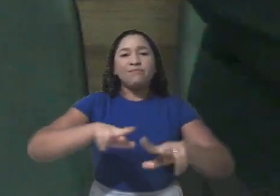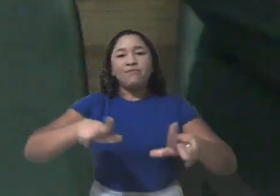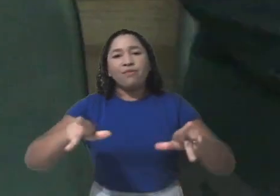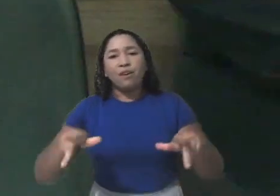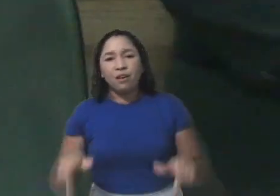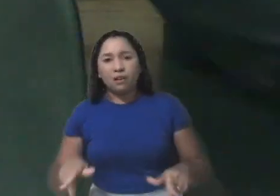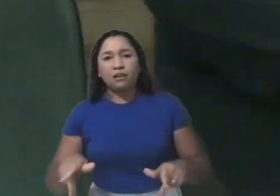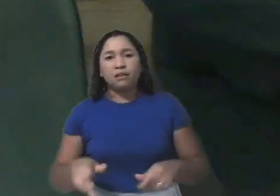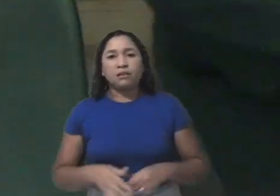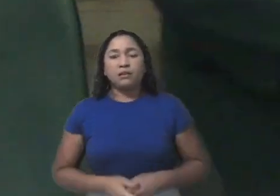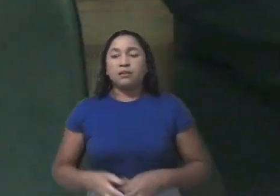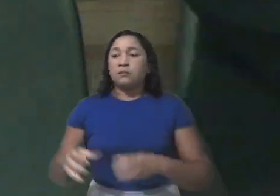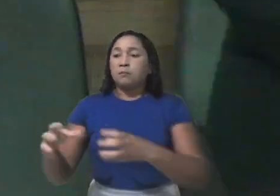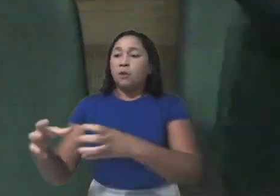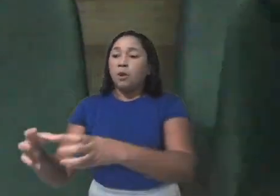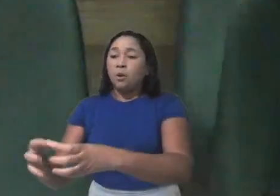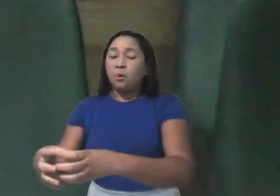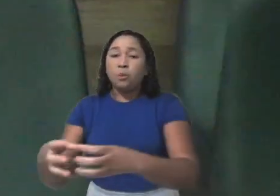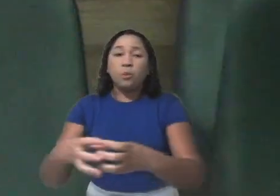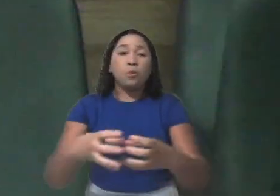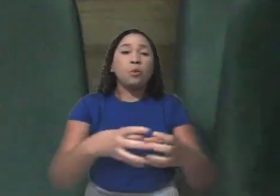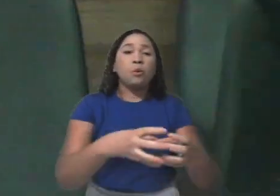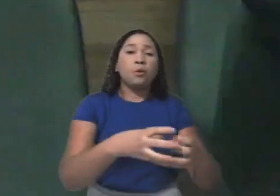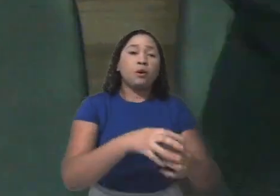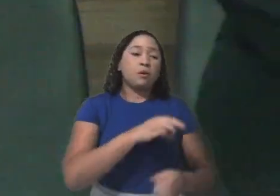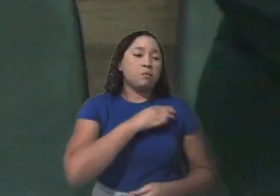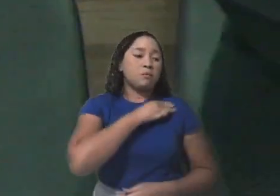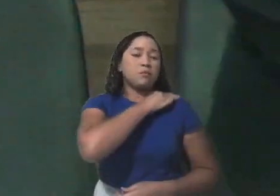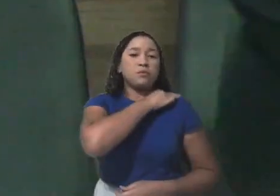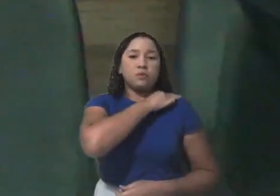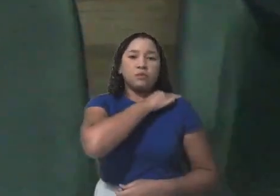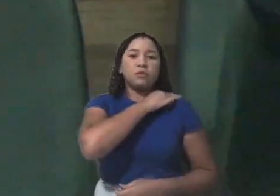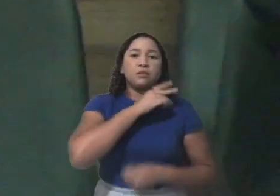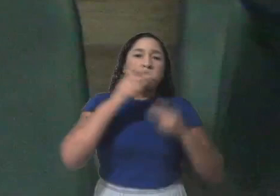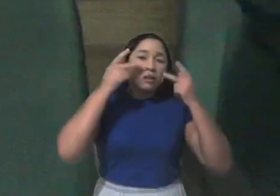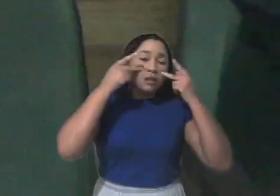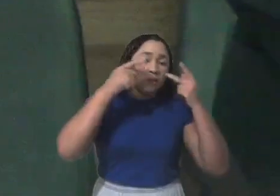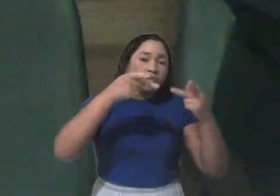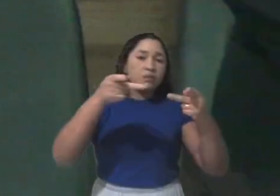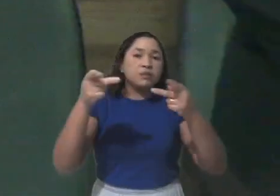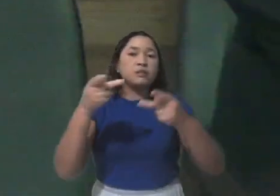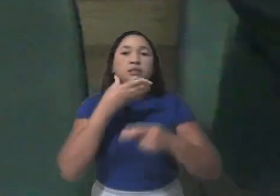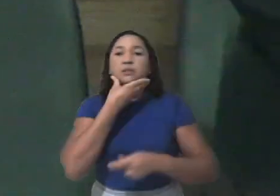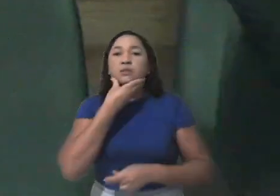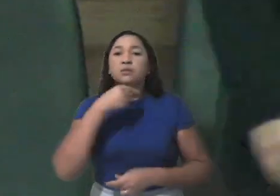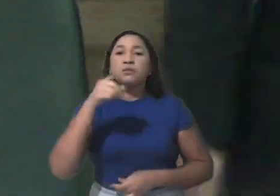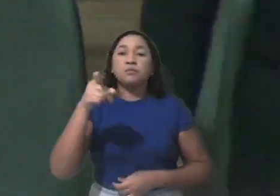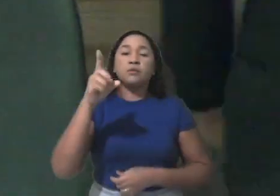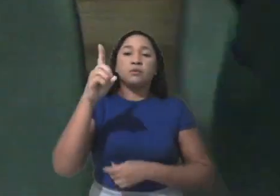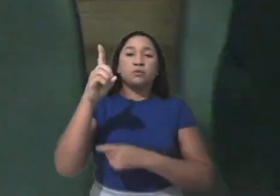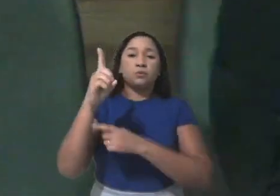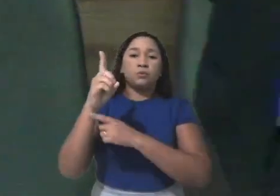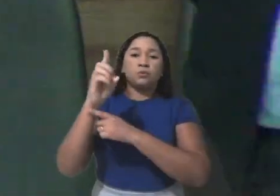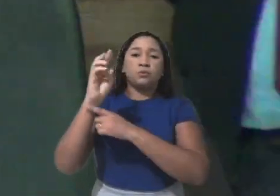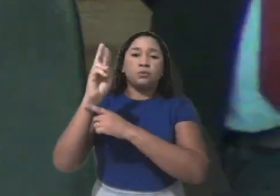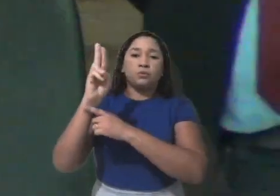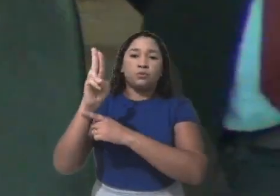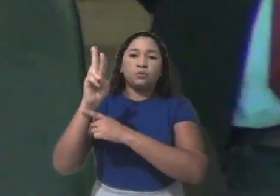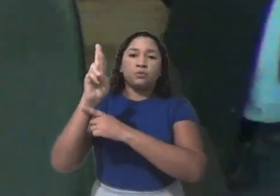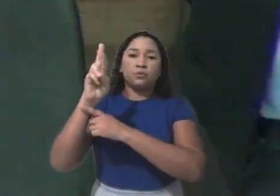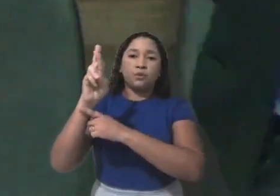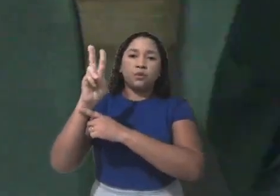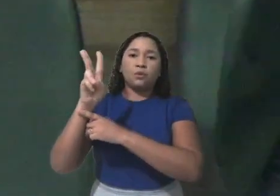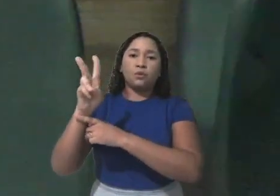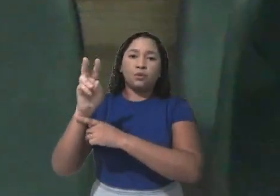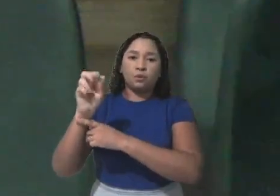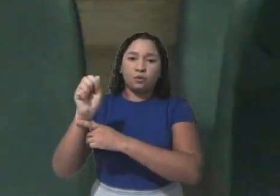campo missionário que ele estava ali visitando, juntamente com alguns pastores e juntamente com os irmãos que fazem a diretoria de missões